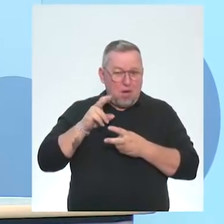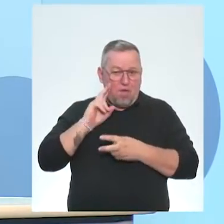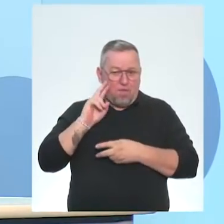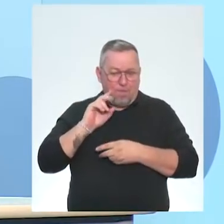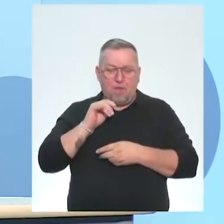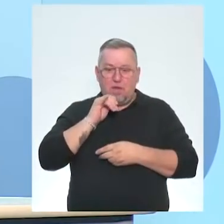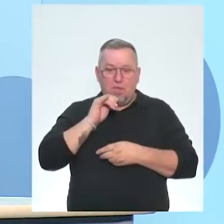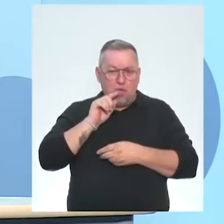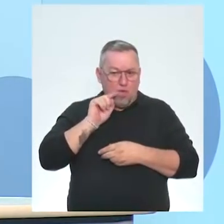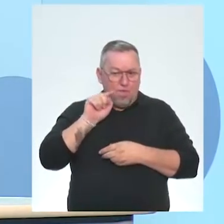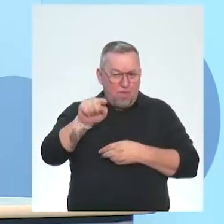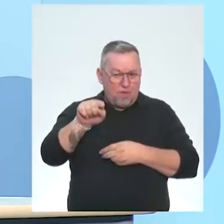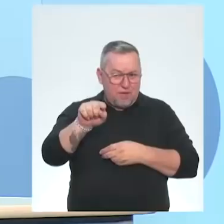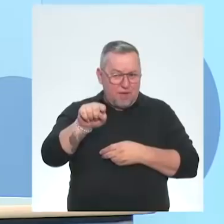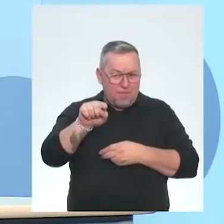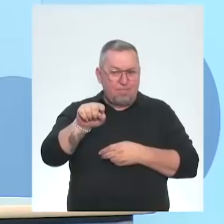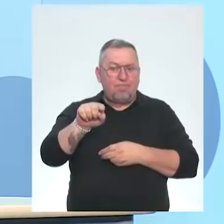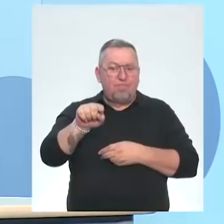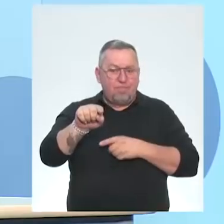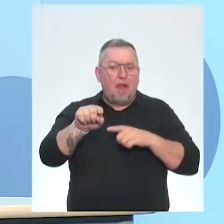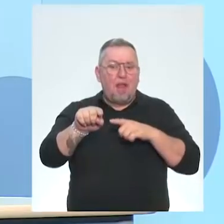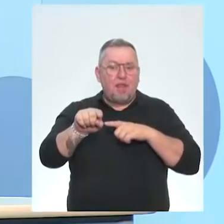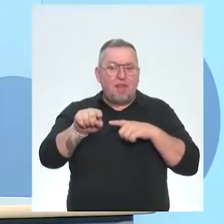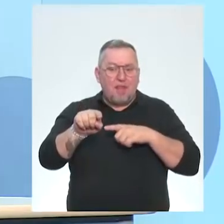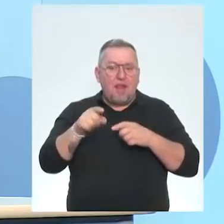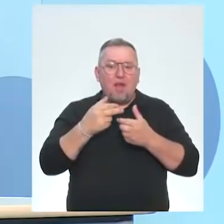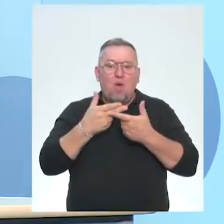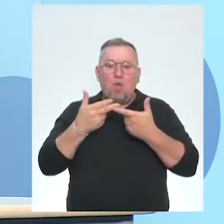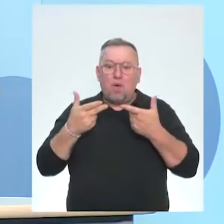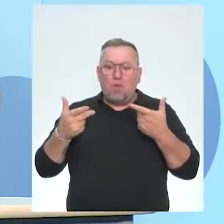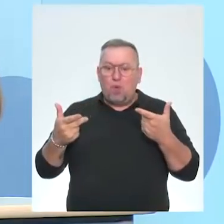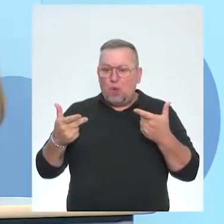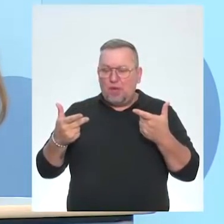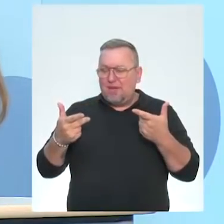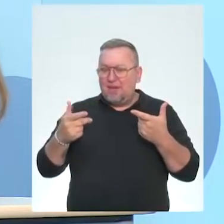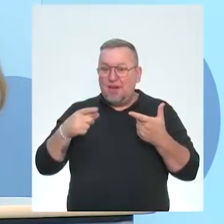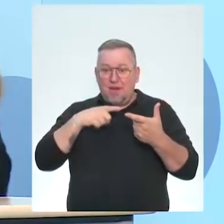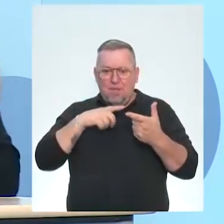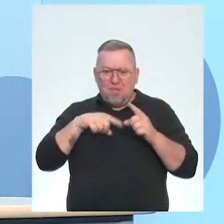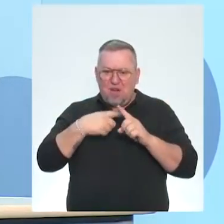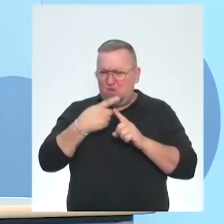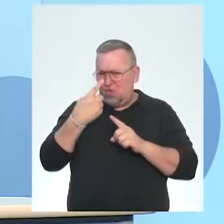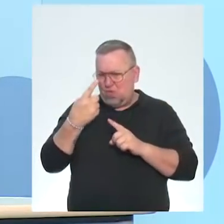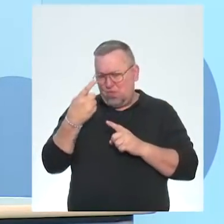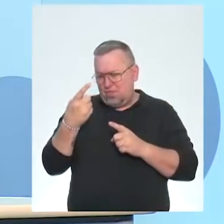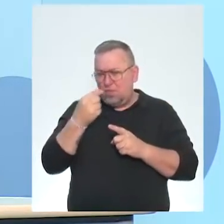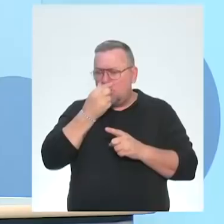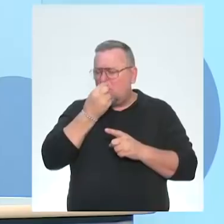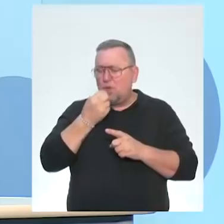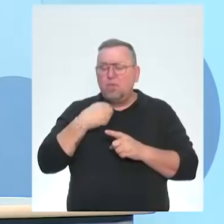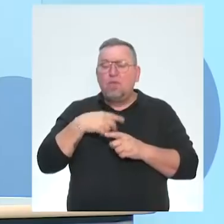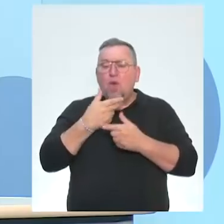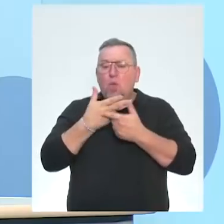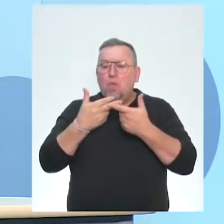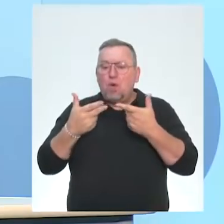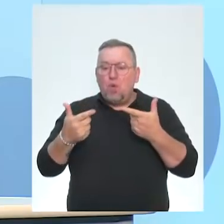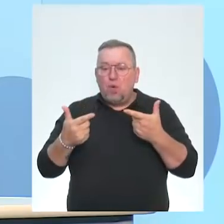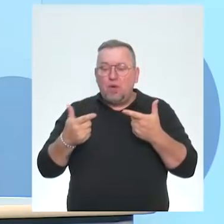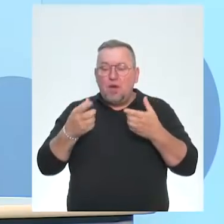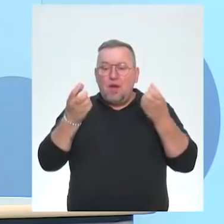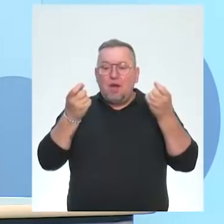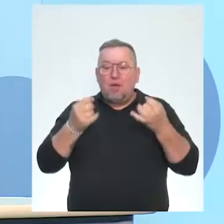Você tem aí algum objeto, às vezes pode ser mais de um, que conta um pouquinho de quem você